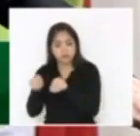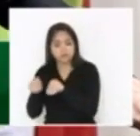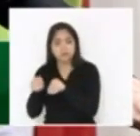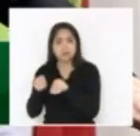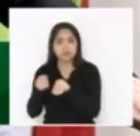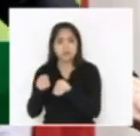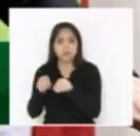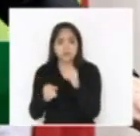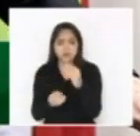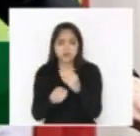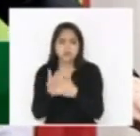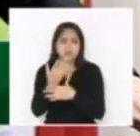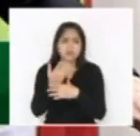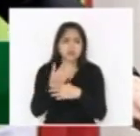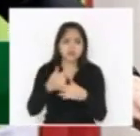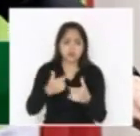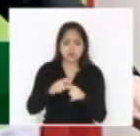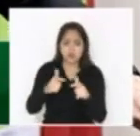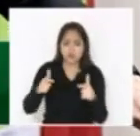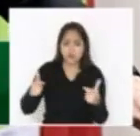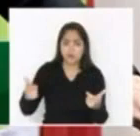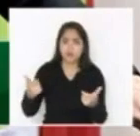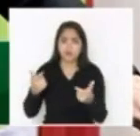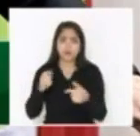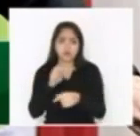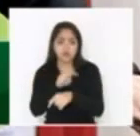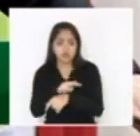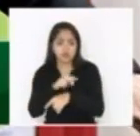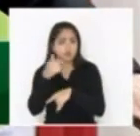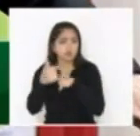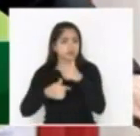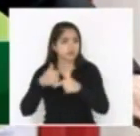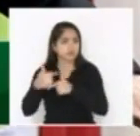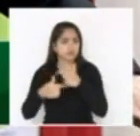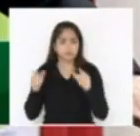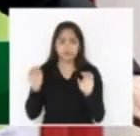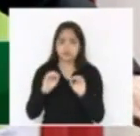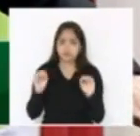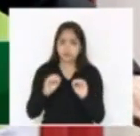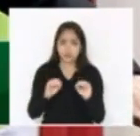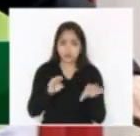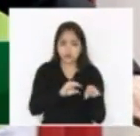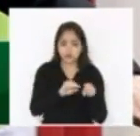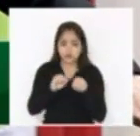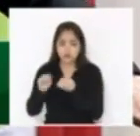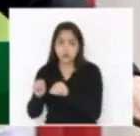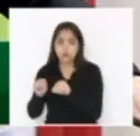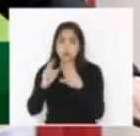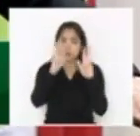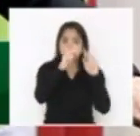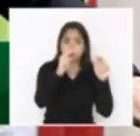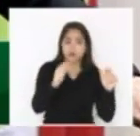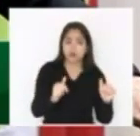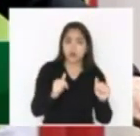cargo. Eles foram remanejados de Florianópolis para o interior,